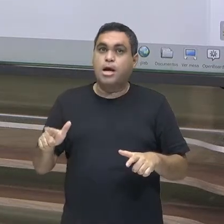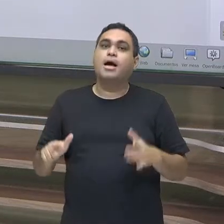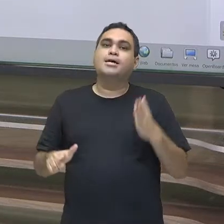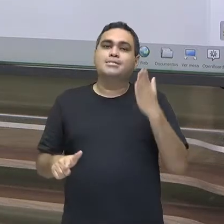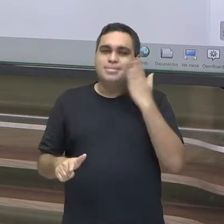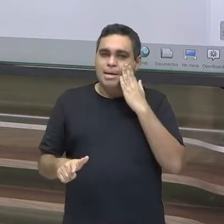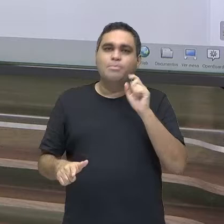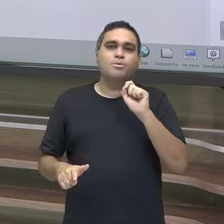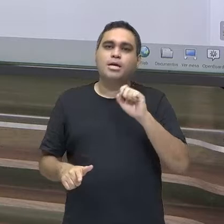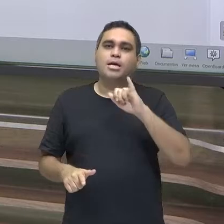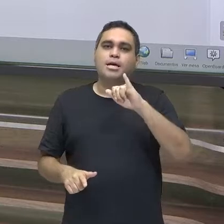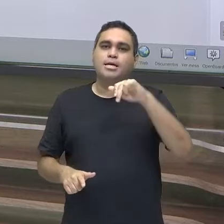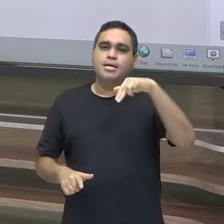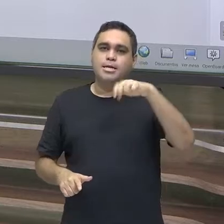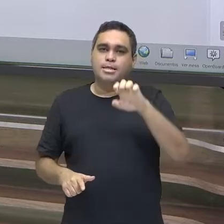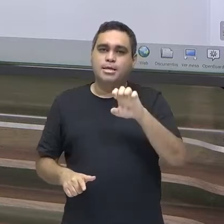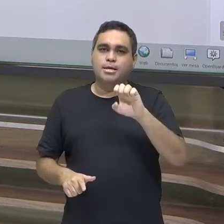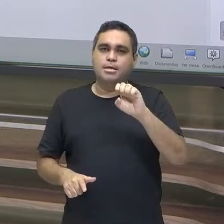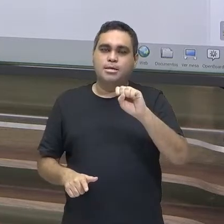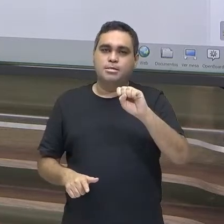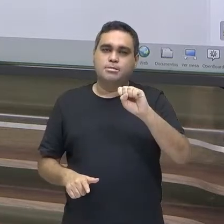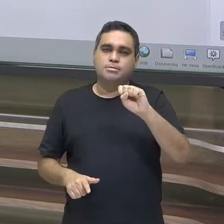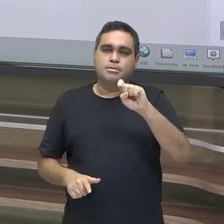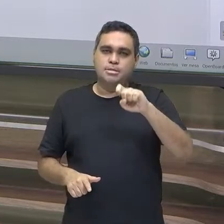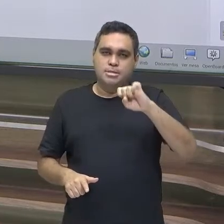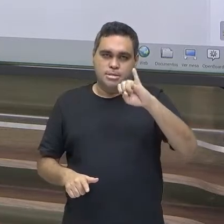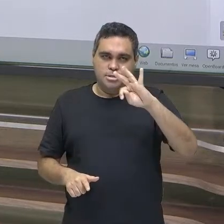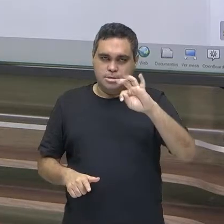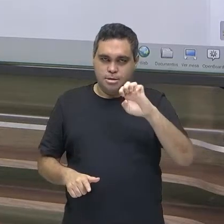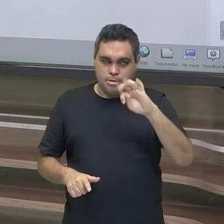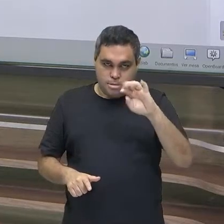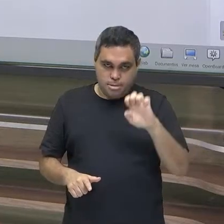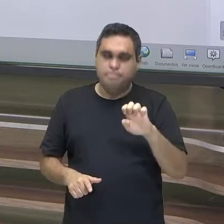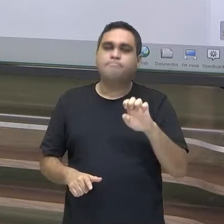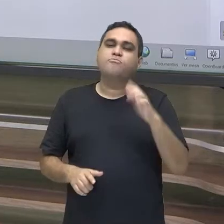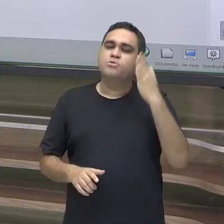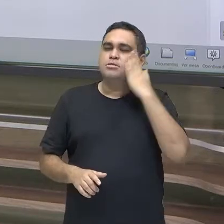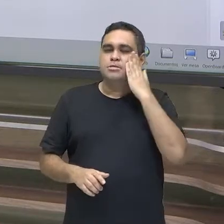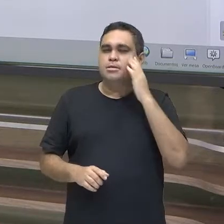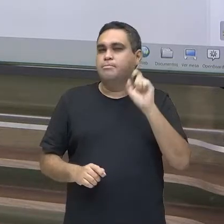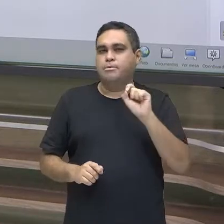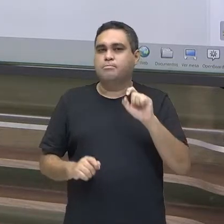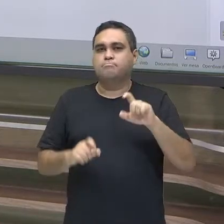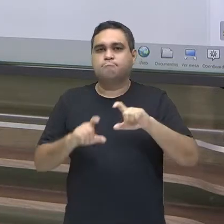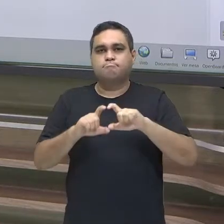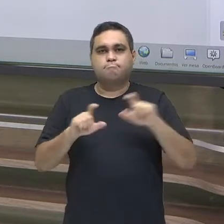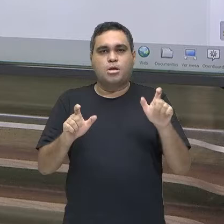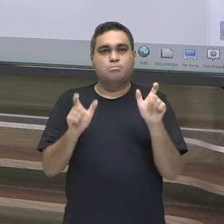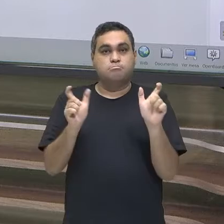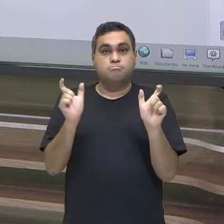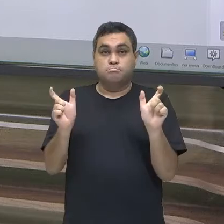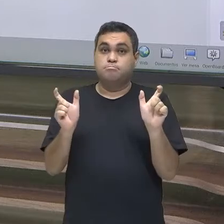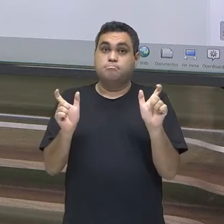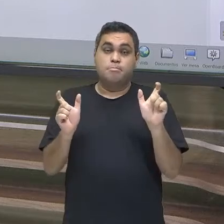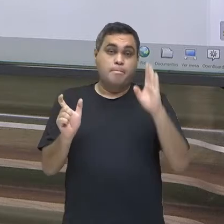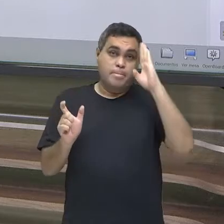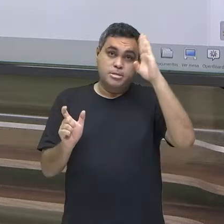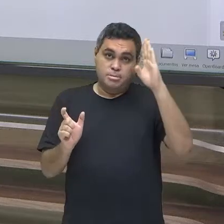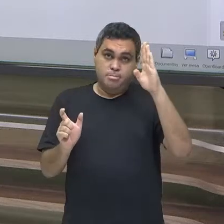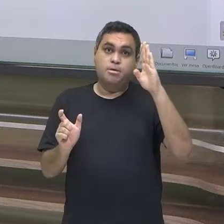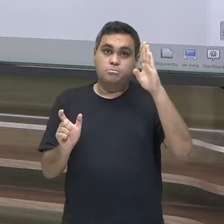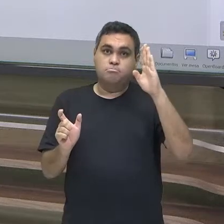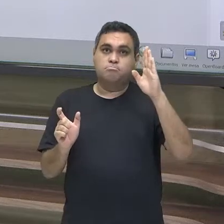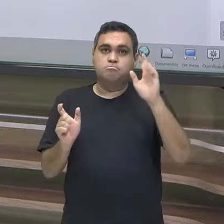na língua portuguesa têm dois aspectos, não é? Dois termos essenciais. Quer dizer que são os